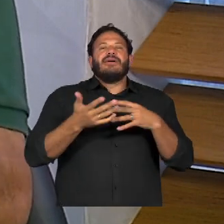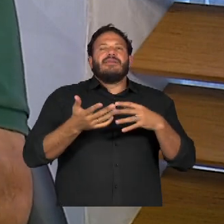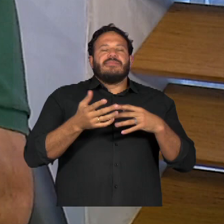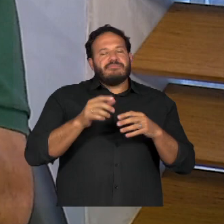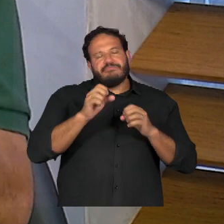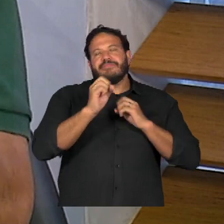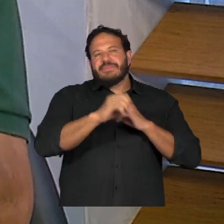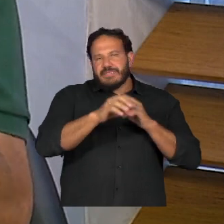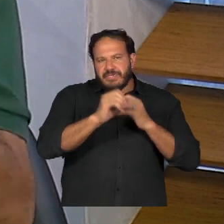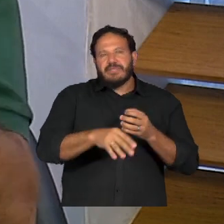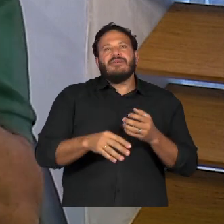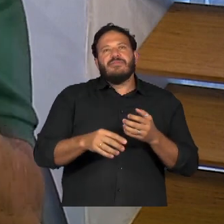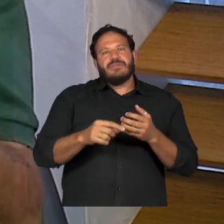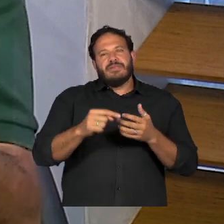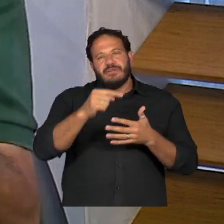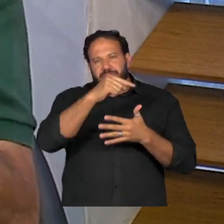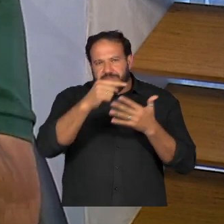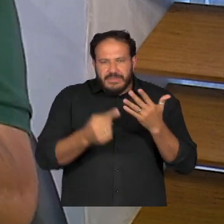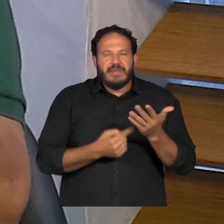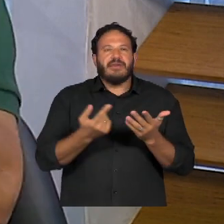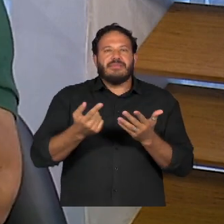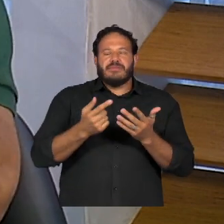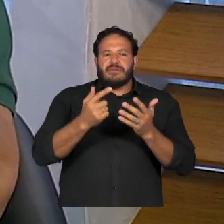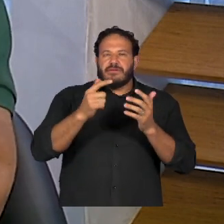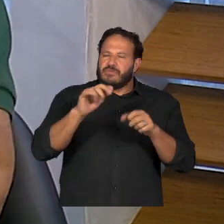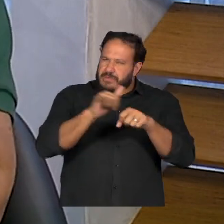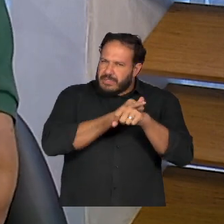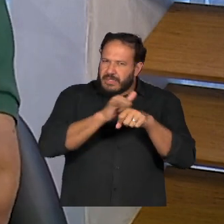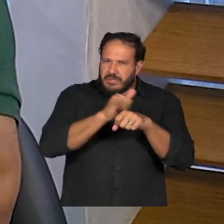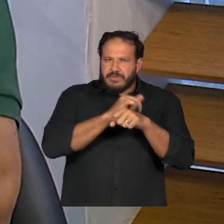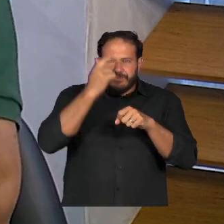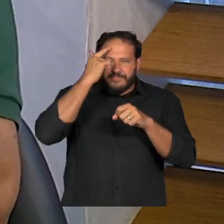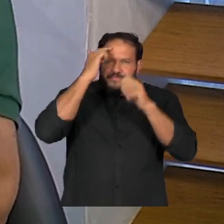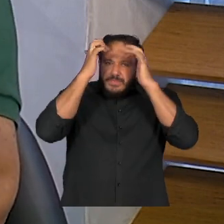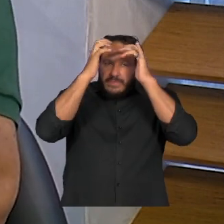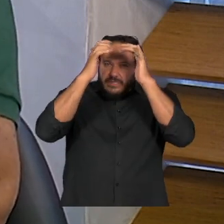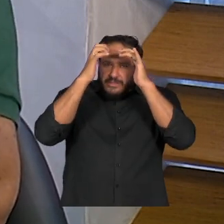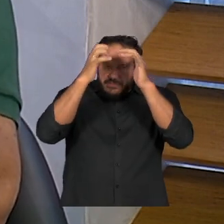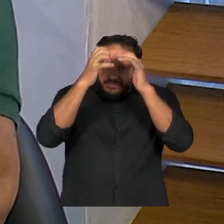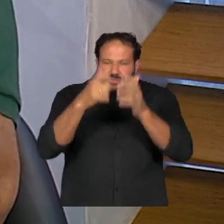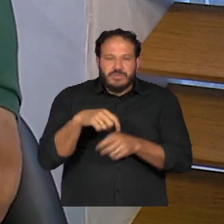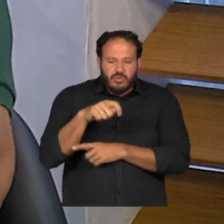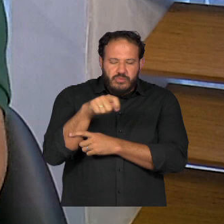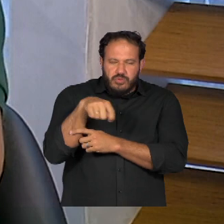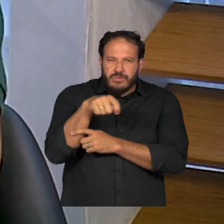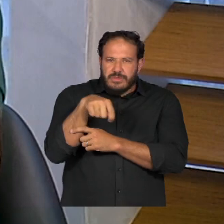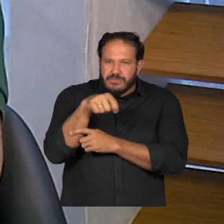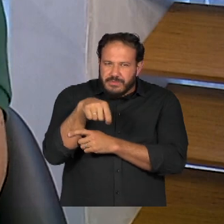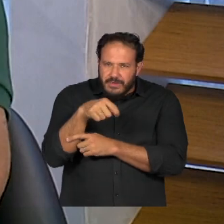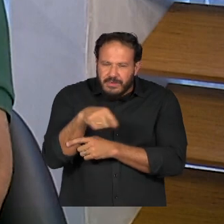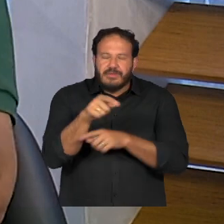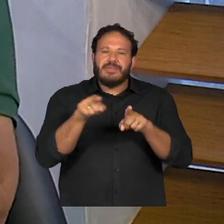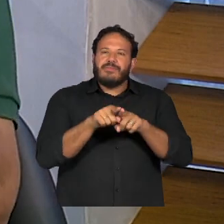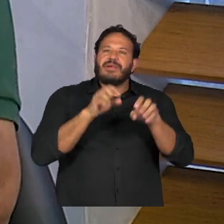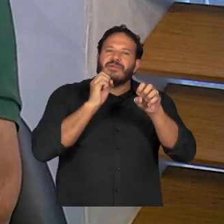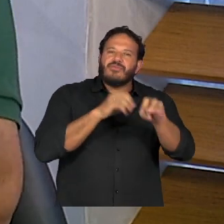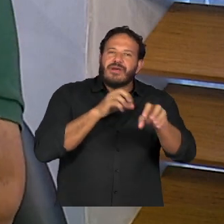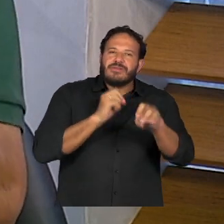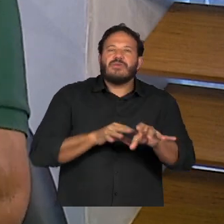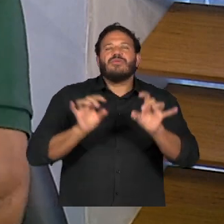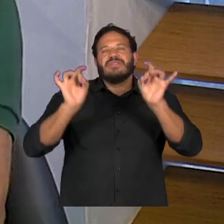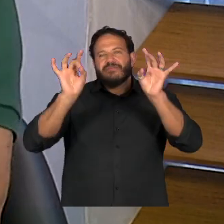para isso os recursos das neurociências os recursos da psicometria e da Educação Especial evidentemente